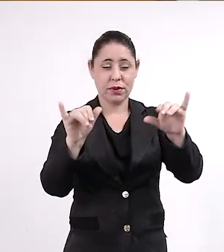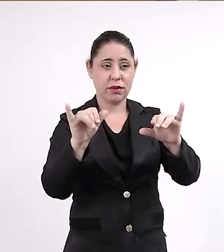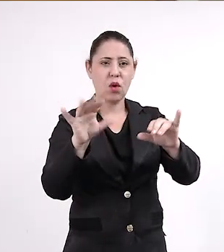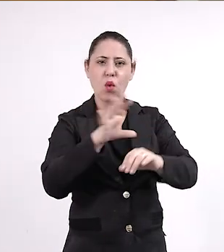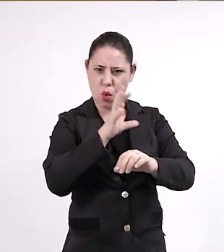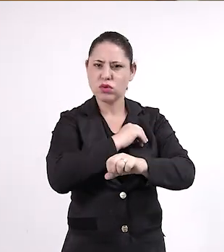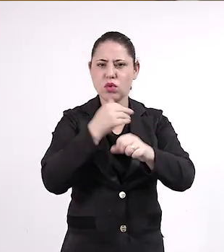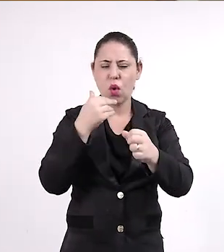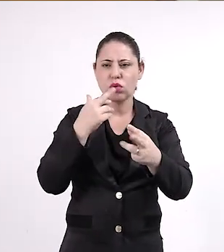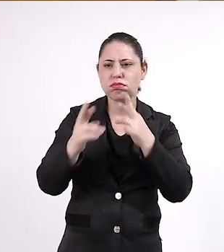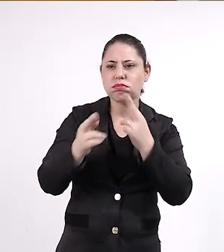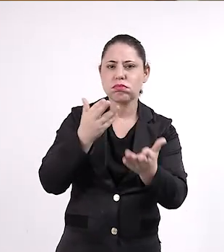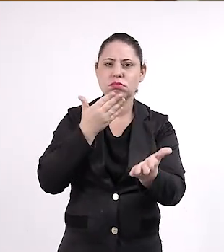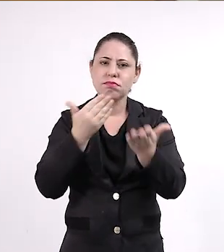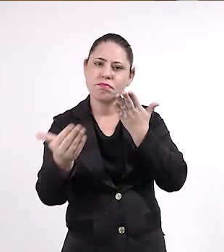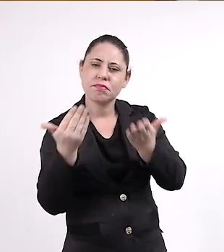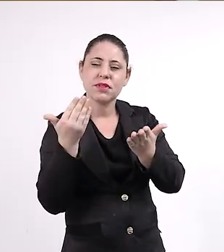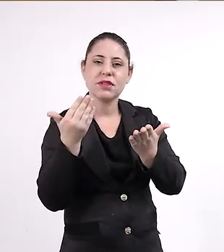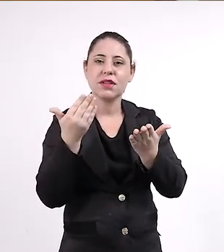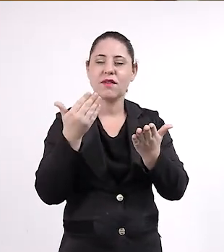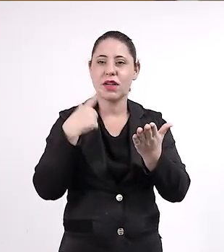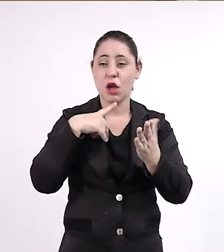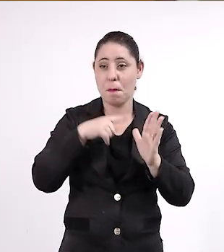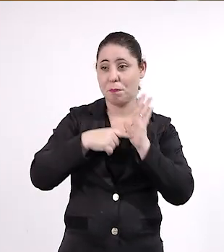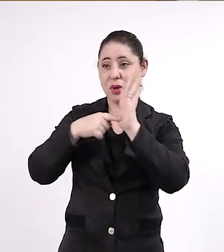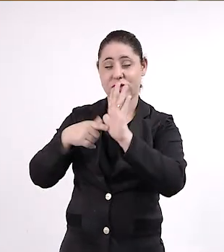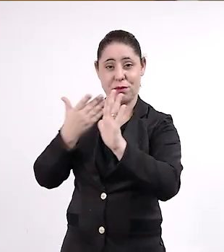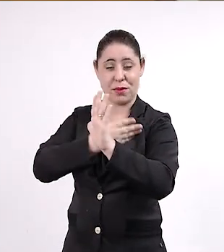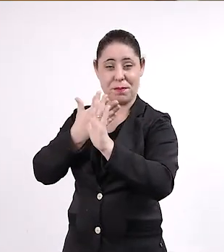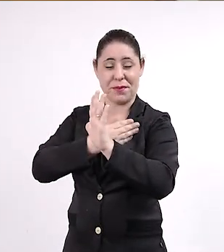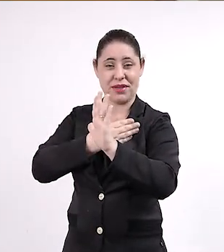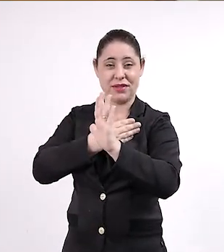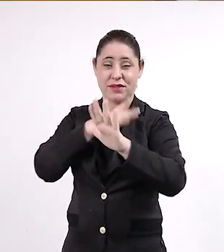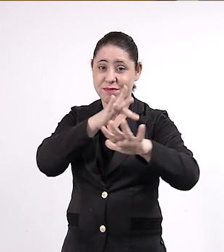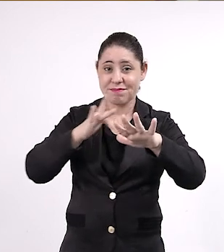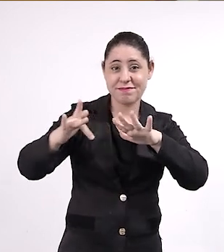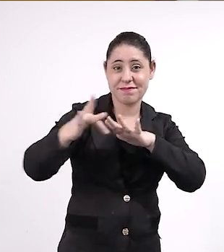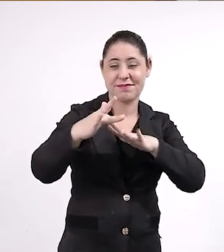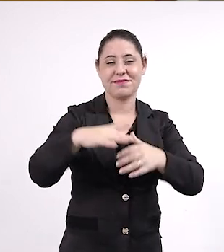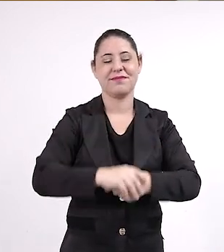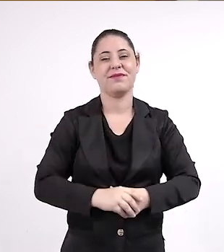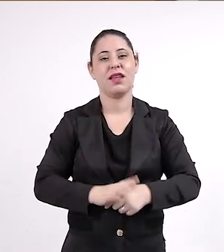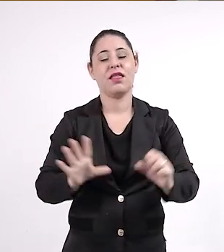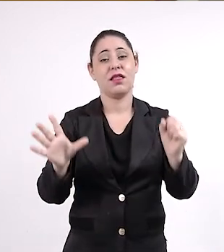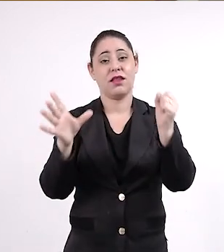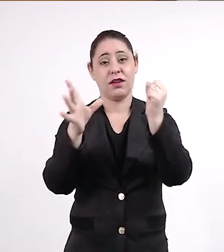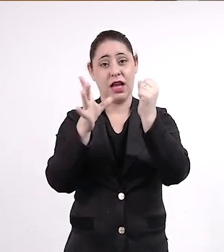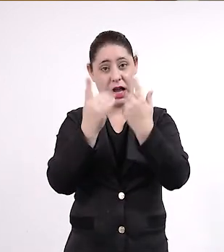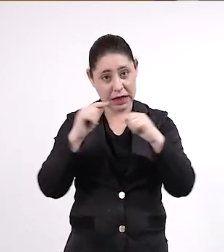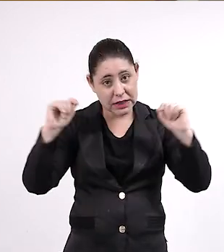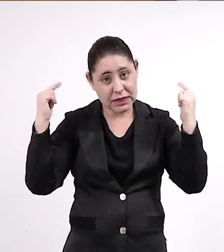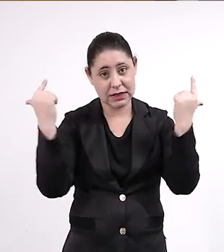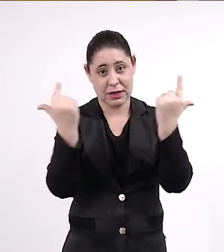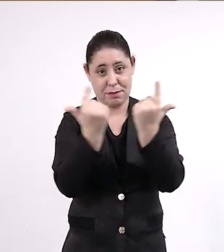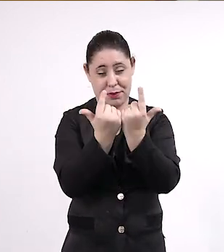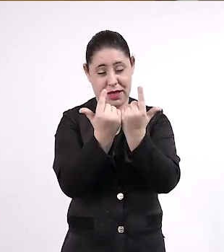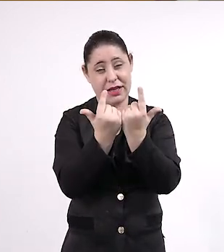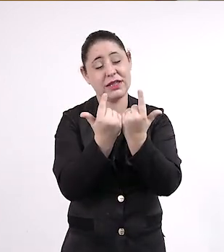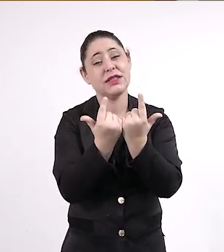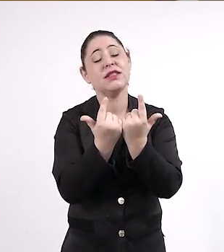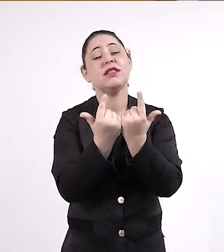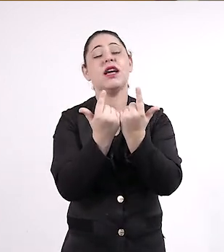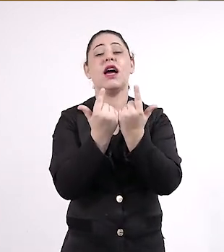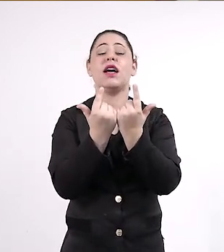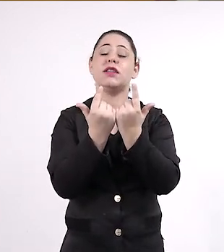Se gostou do nosso bate-papo, mandar para algum amigo através das nossas mídias sociais. A Defensoria, a Assembleia, olha